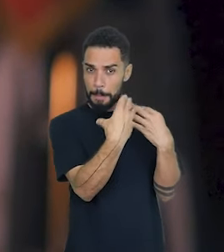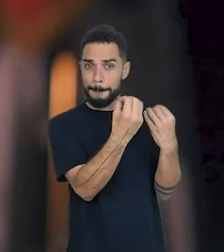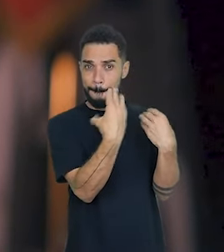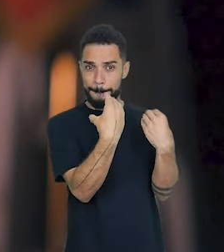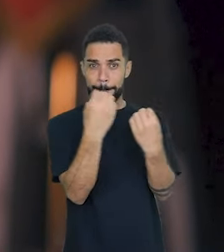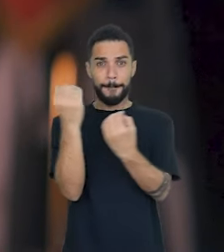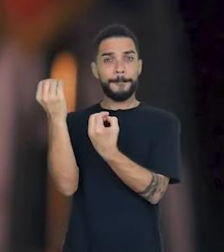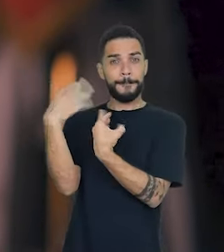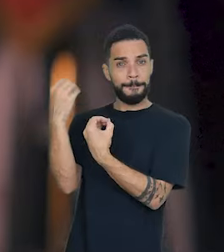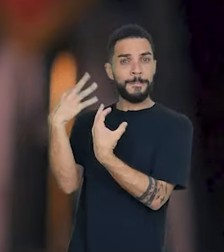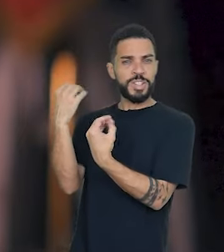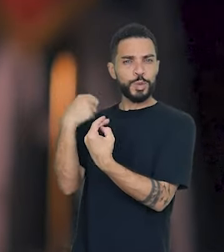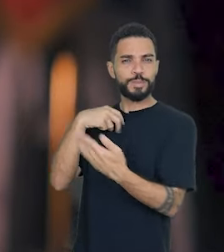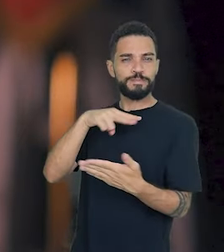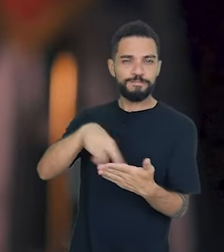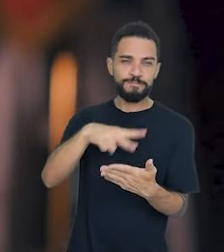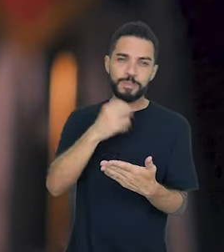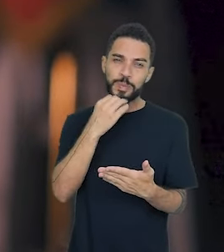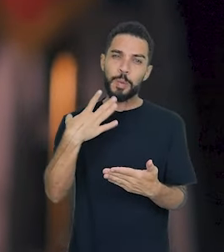e dentro daqueles movimentos